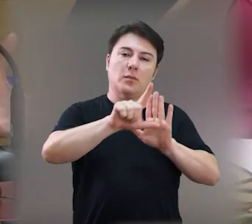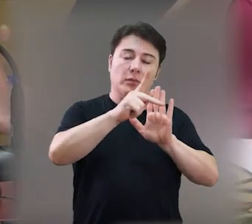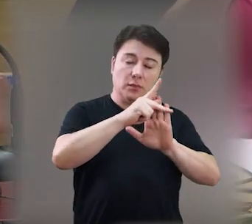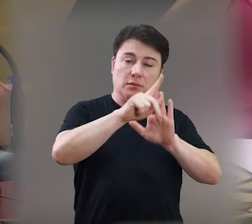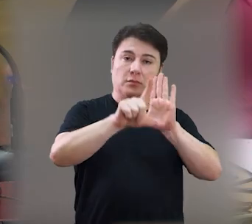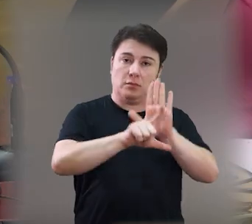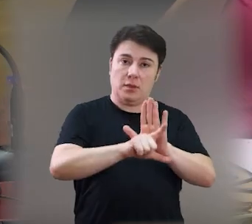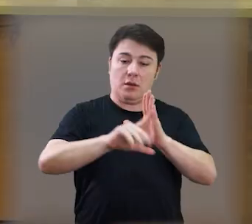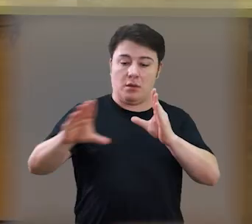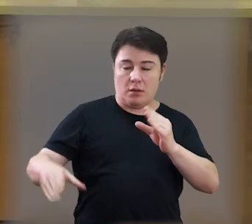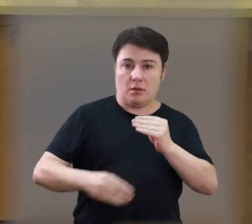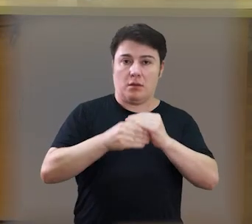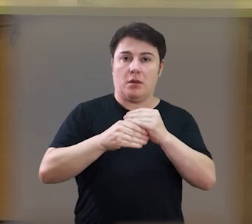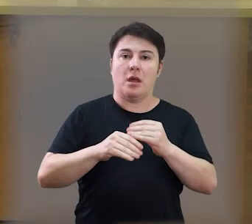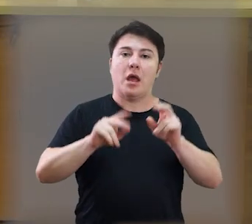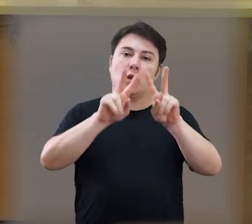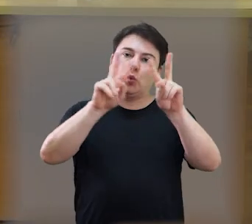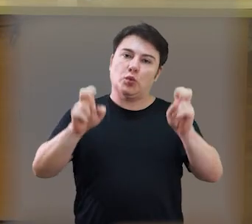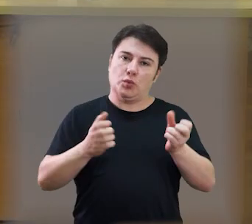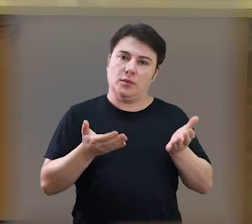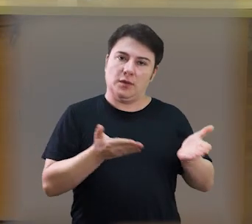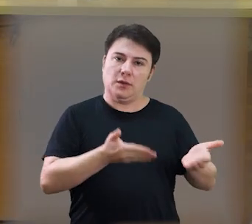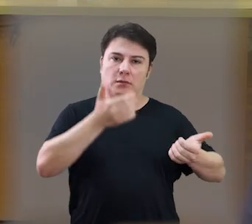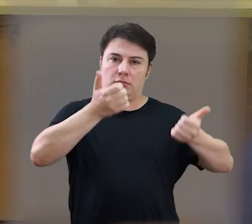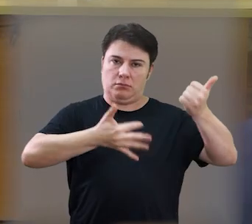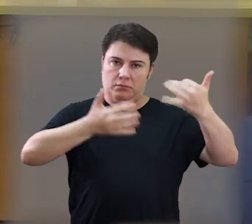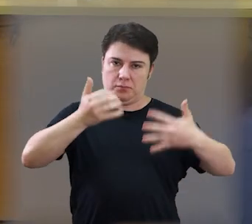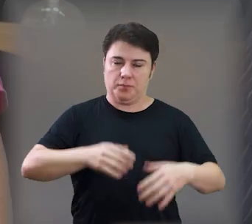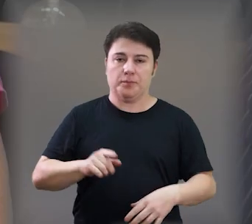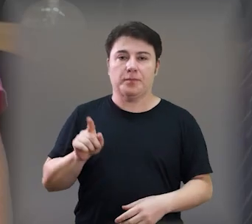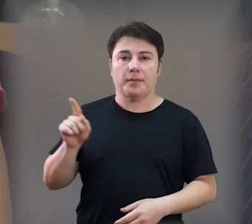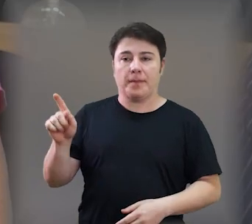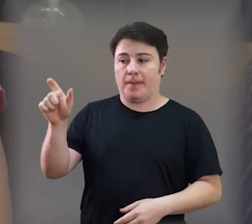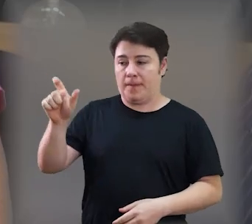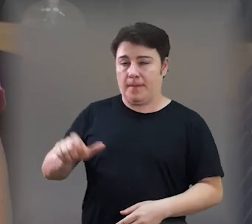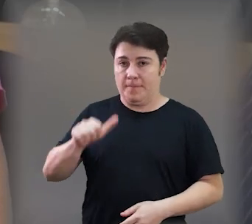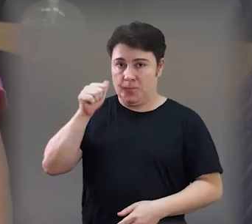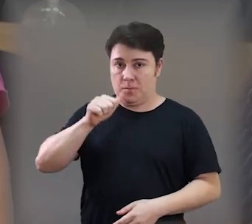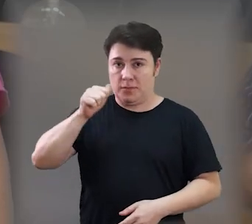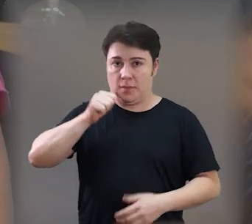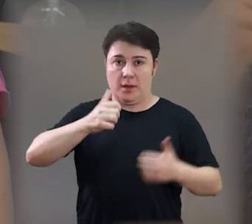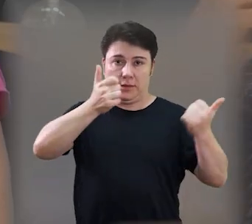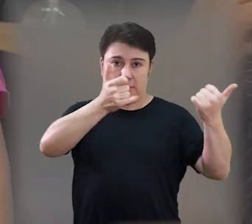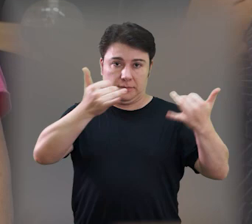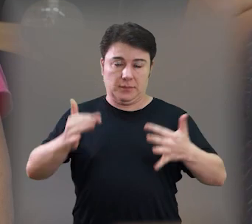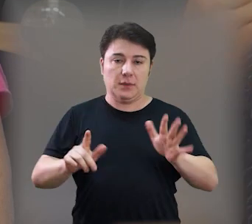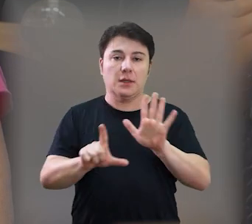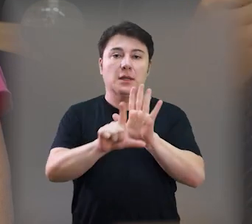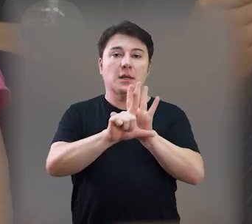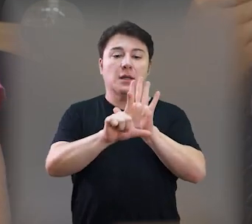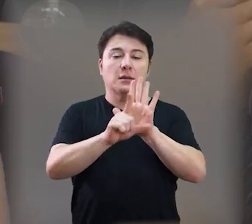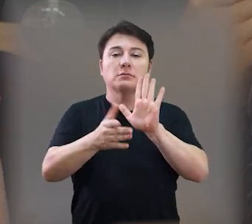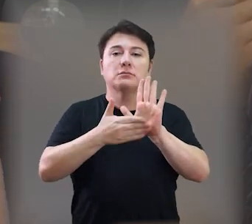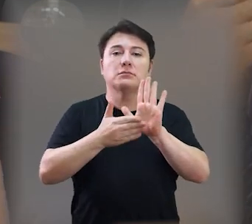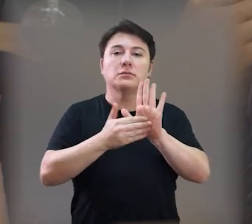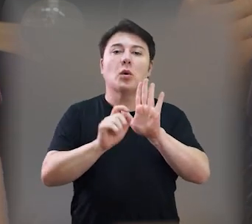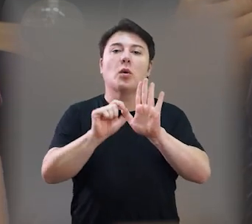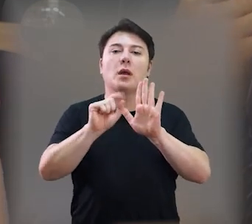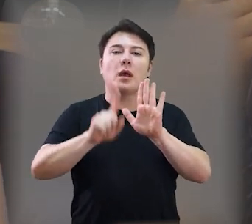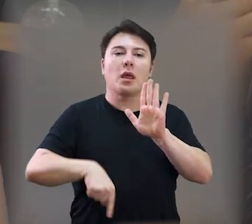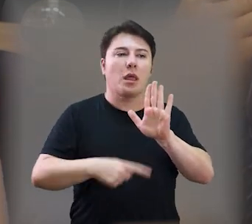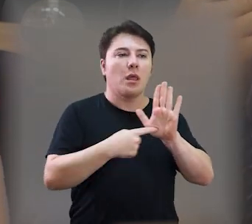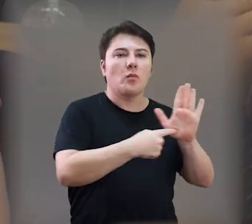de lei complementar que dispõe sobre o assunto. De acordo com a parlamentar, a lei proposta busca